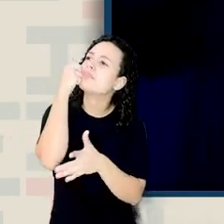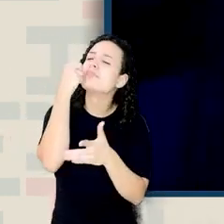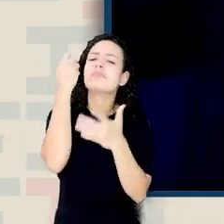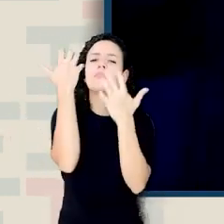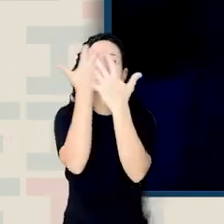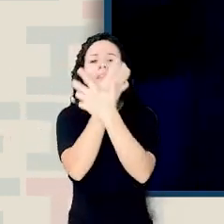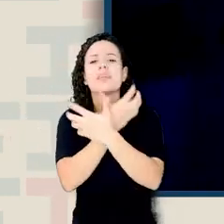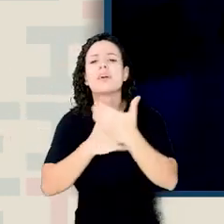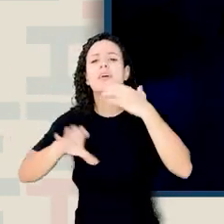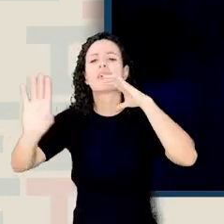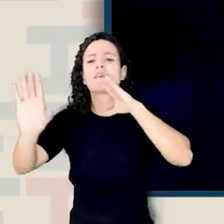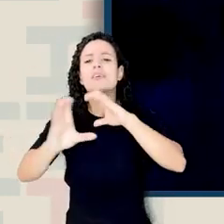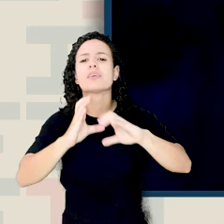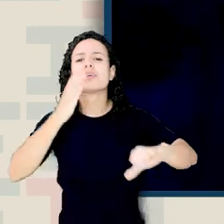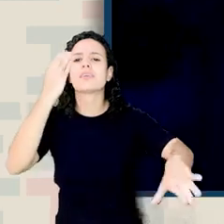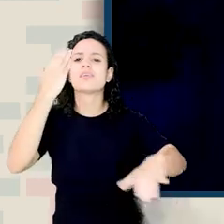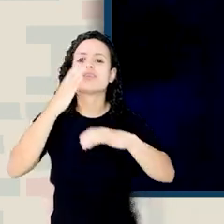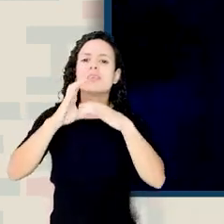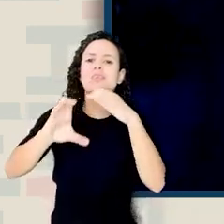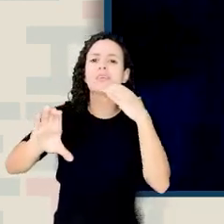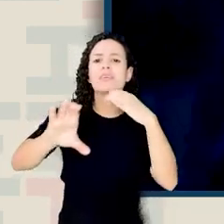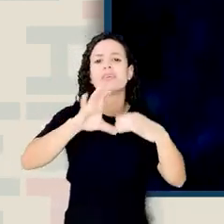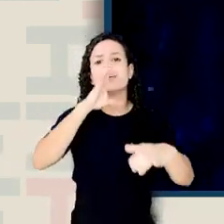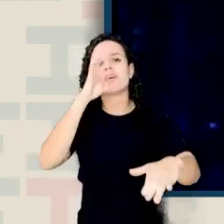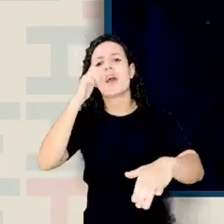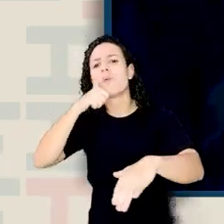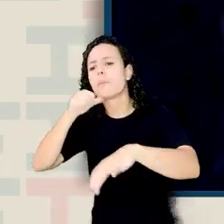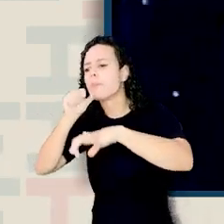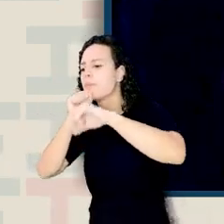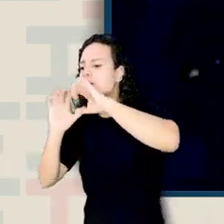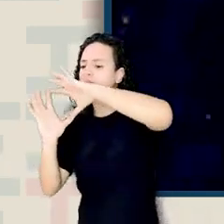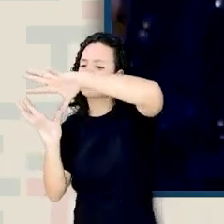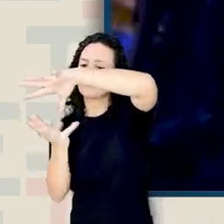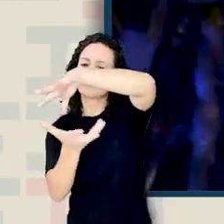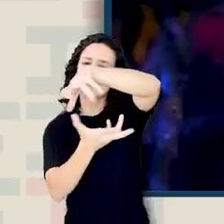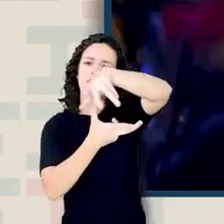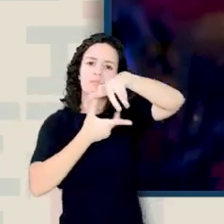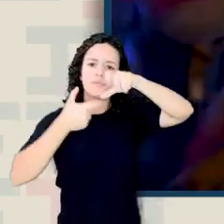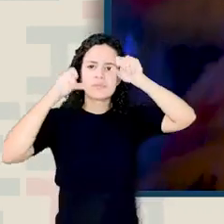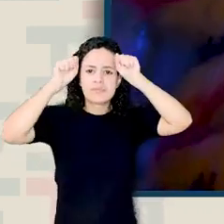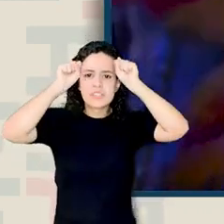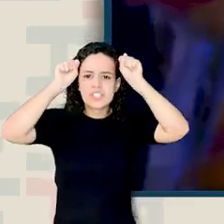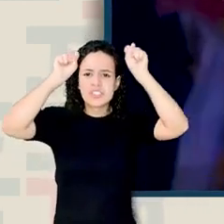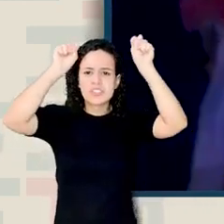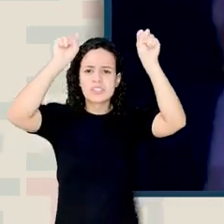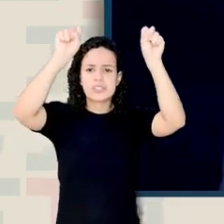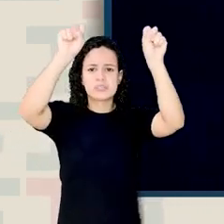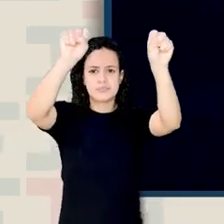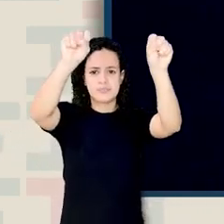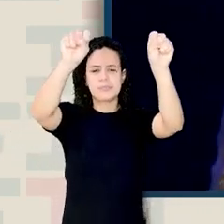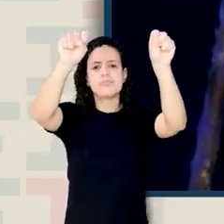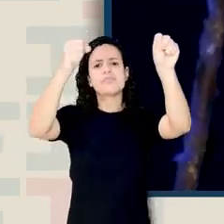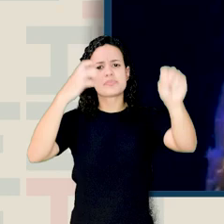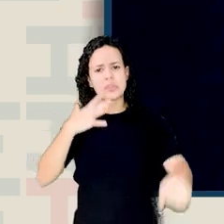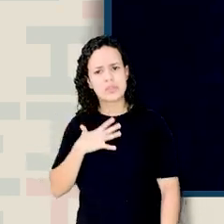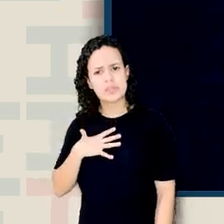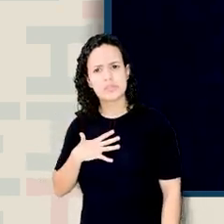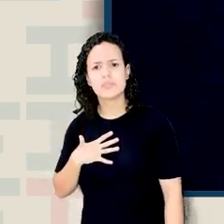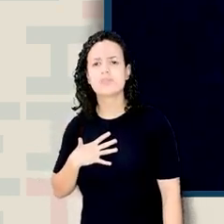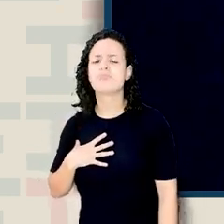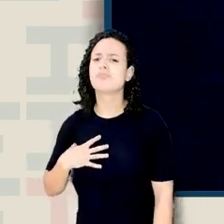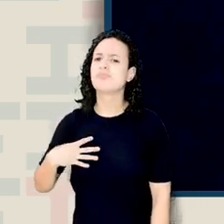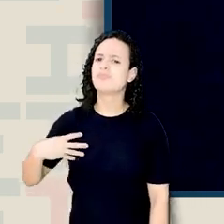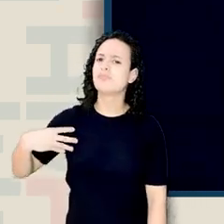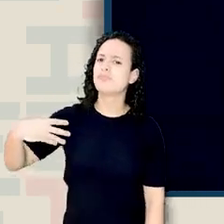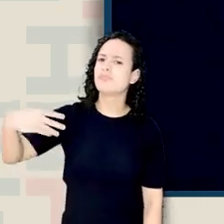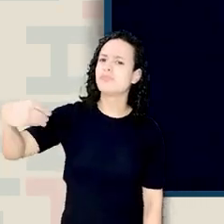É a mãe da terra inteira chamando os filhos de